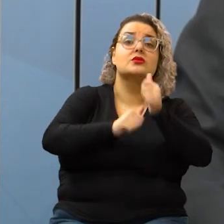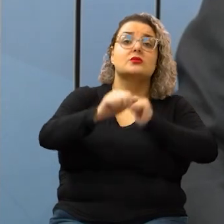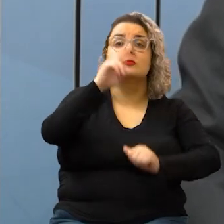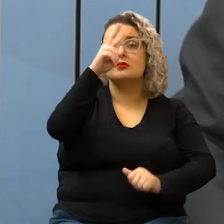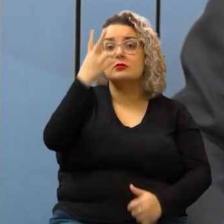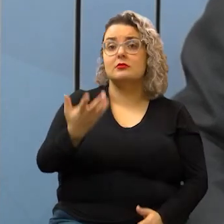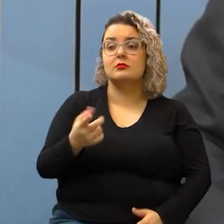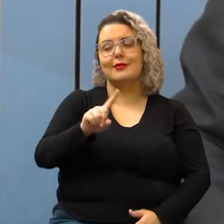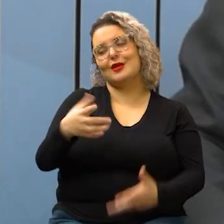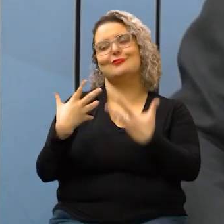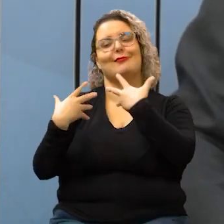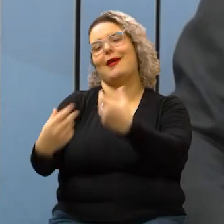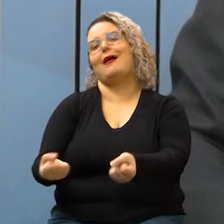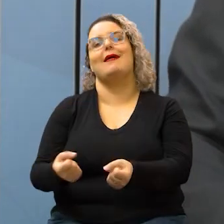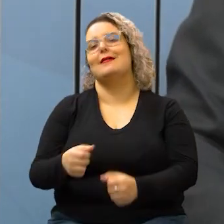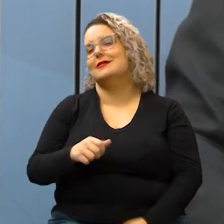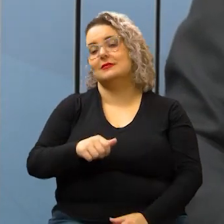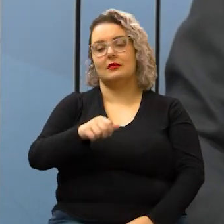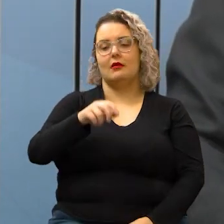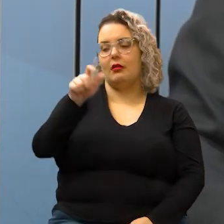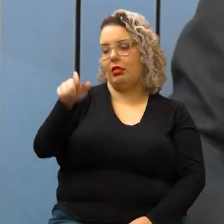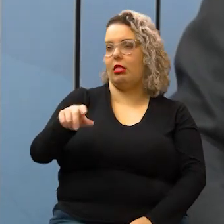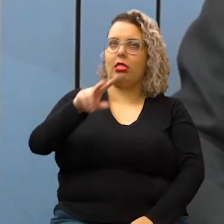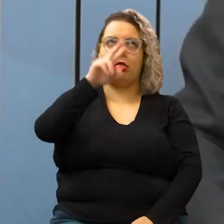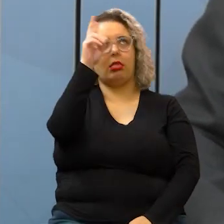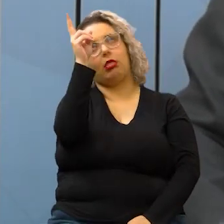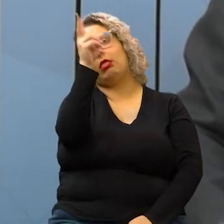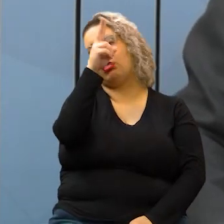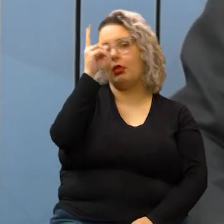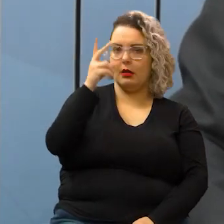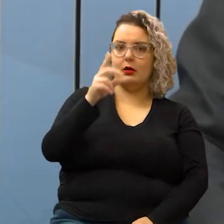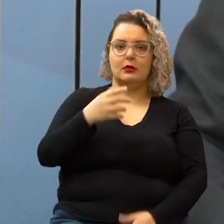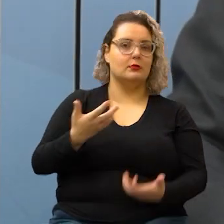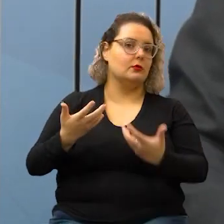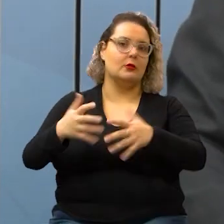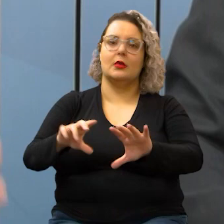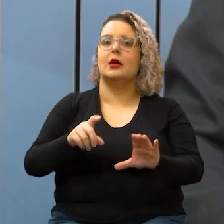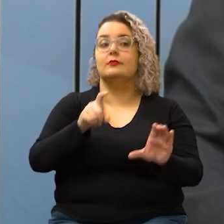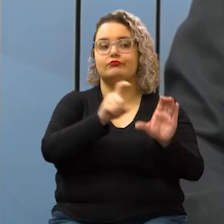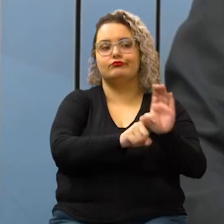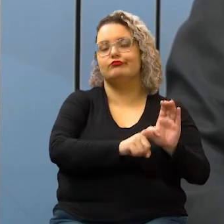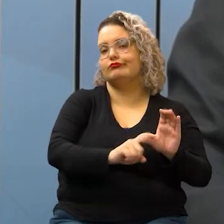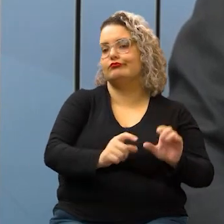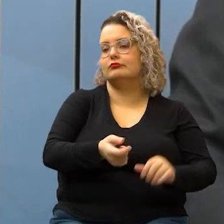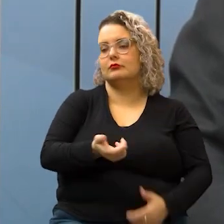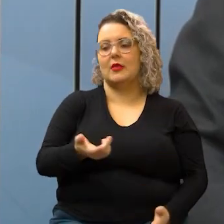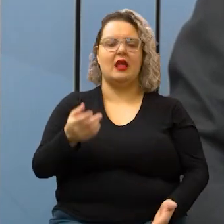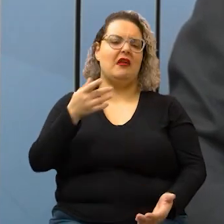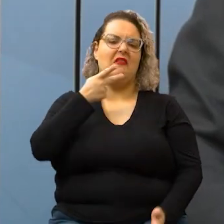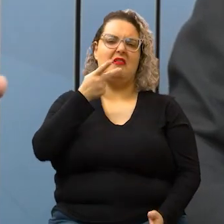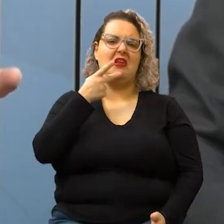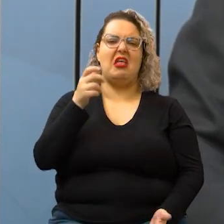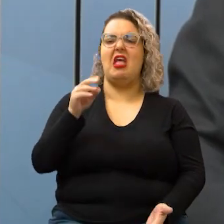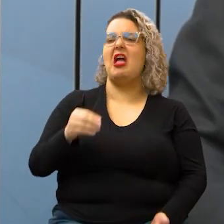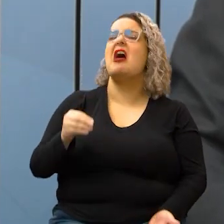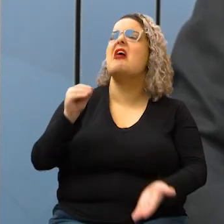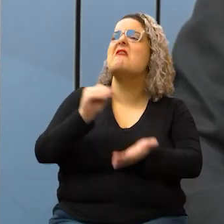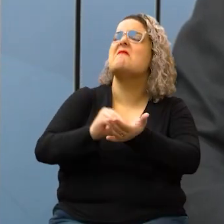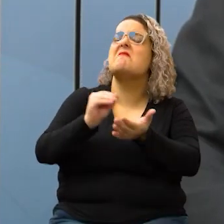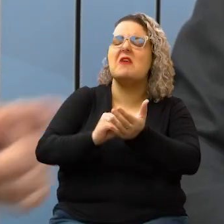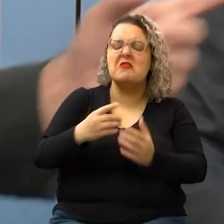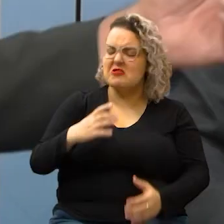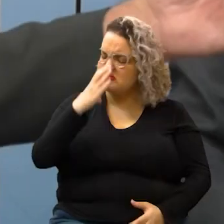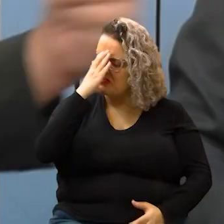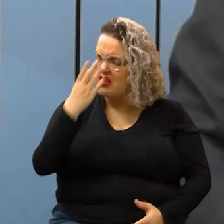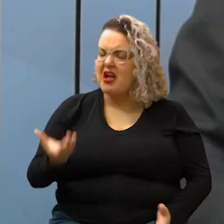o bêbado. Sim. Não suporta o cara que se torna dependente. Acha que é falta de vergonha na cara, de caráter,